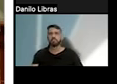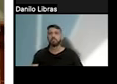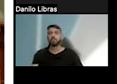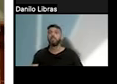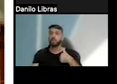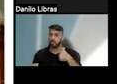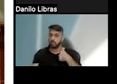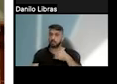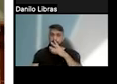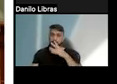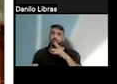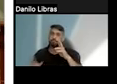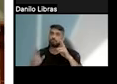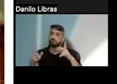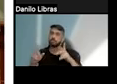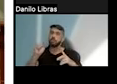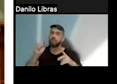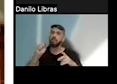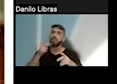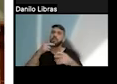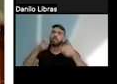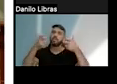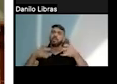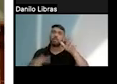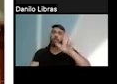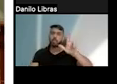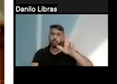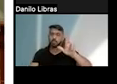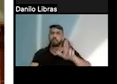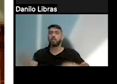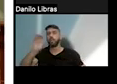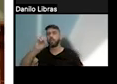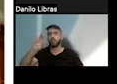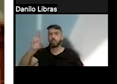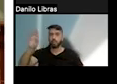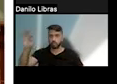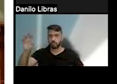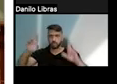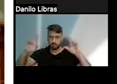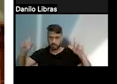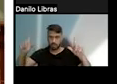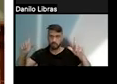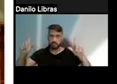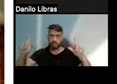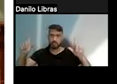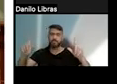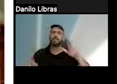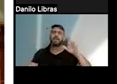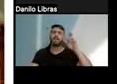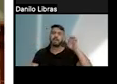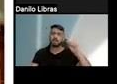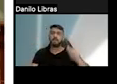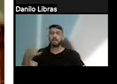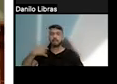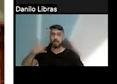foi bastante interessante foi justamente o fato de utilizar duas coortes diferentes em termos de raça, em termos de idade.